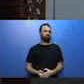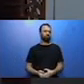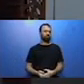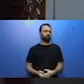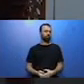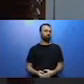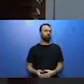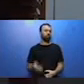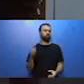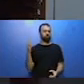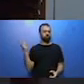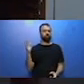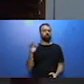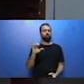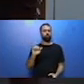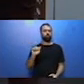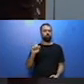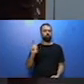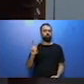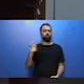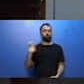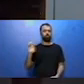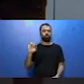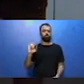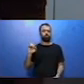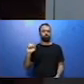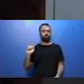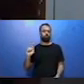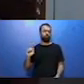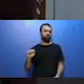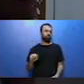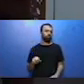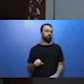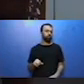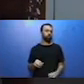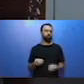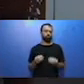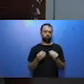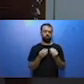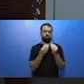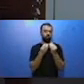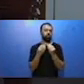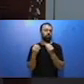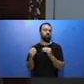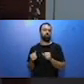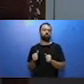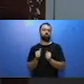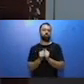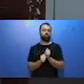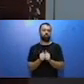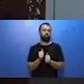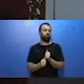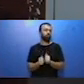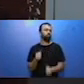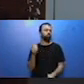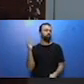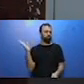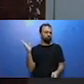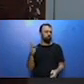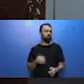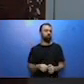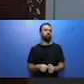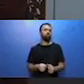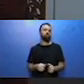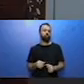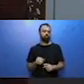Temos também a aveia, olha lá, o milho, o arroz, a linhaça,